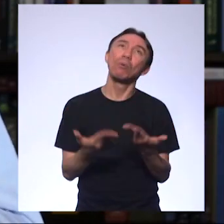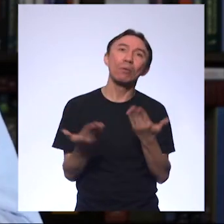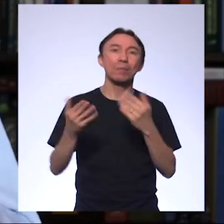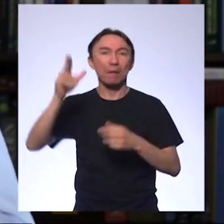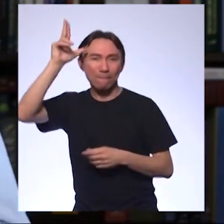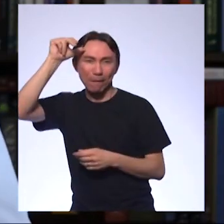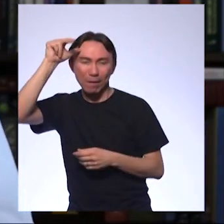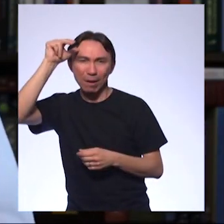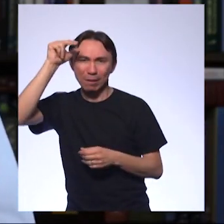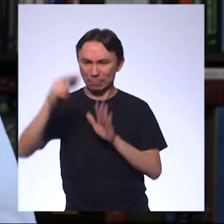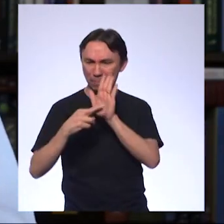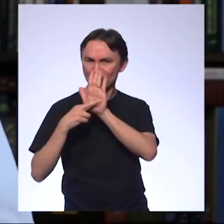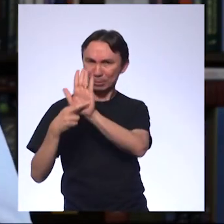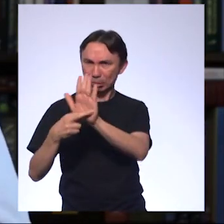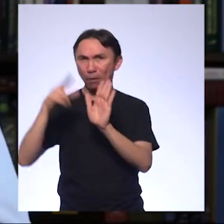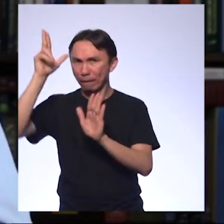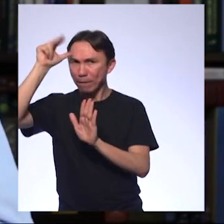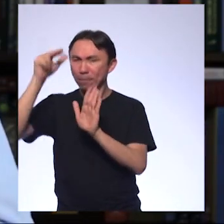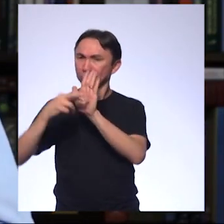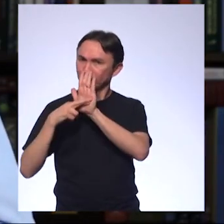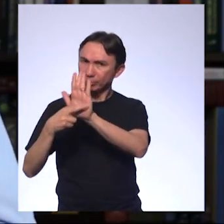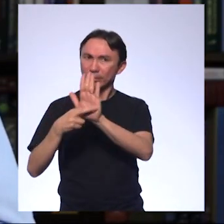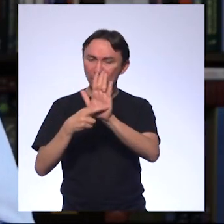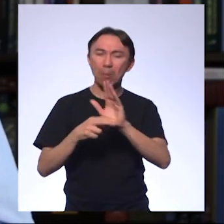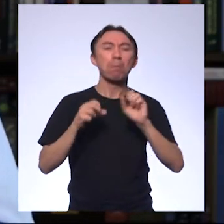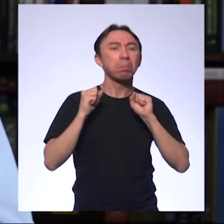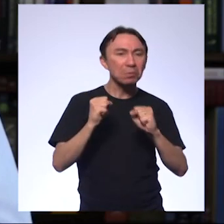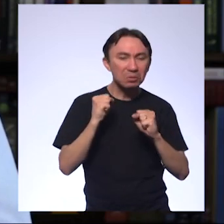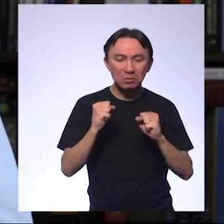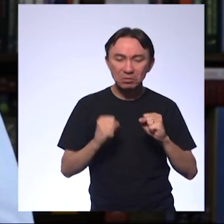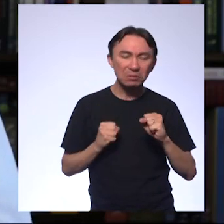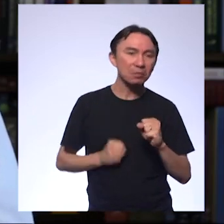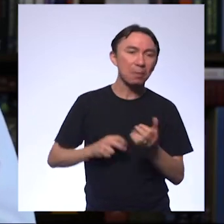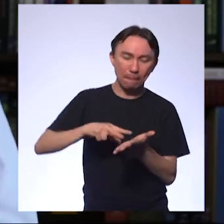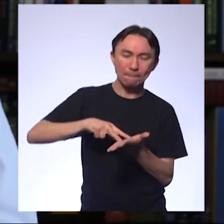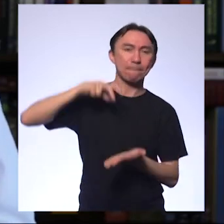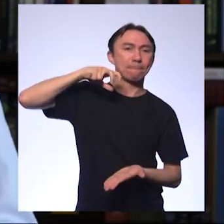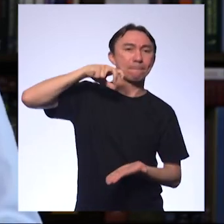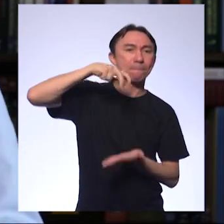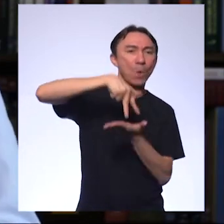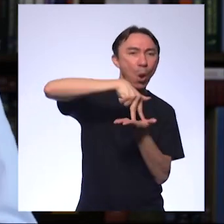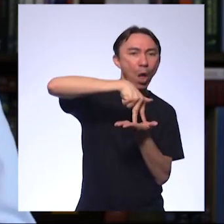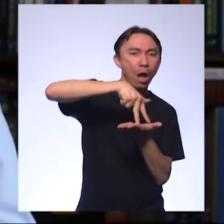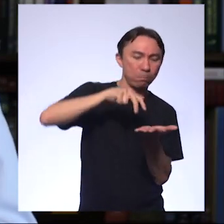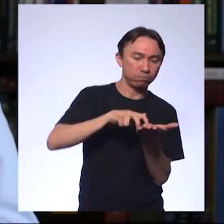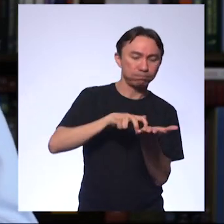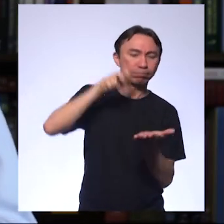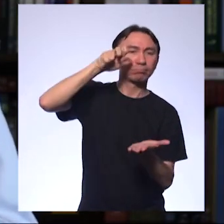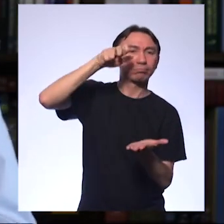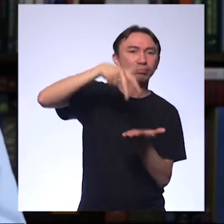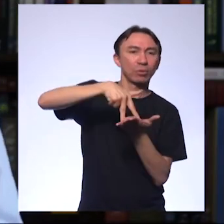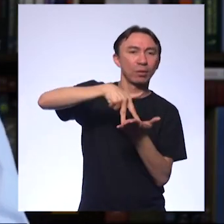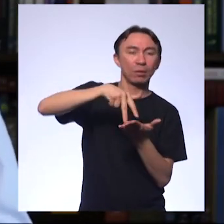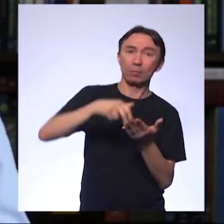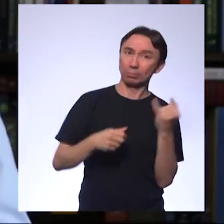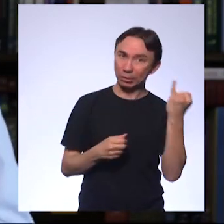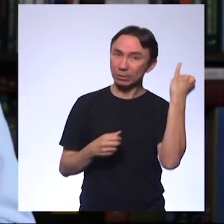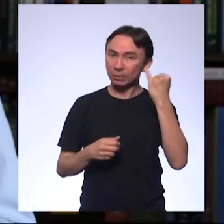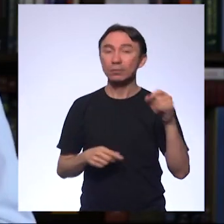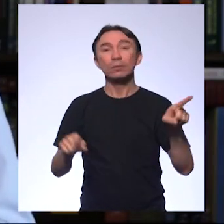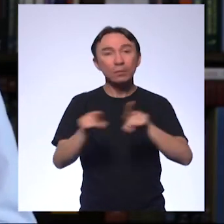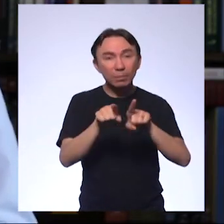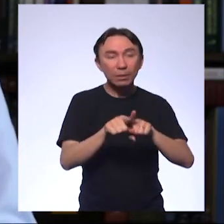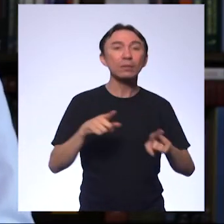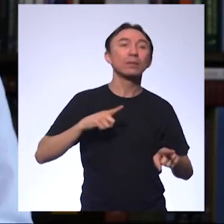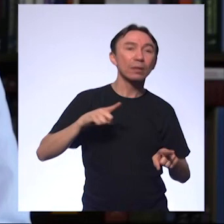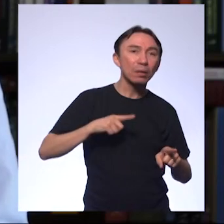que pode pular peças, né? O cavalo é uma peça importante no tabuleiro. E temos o bispo,